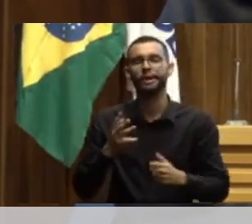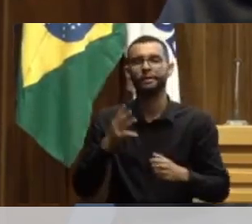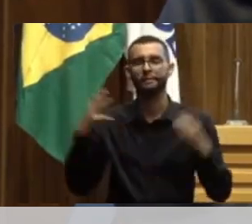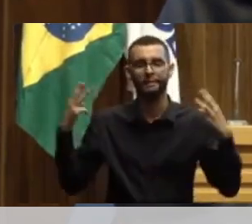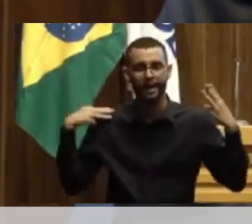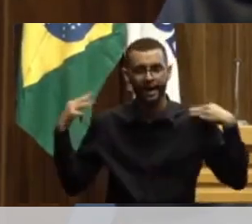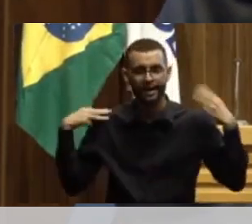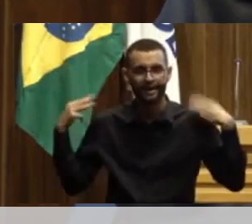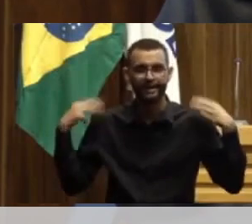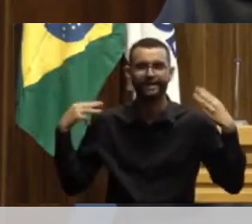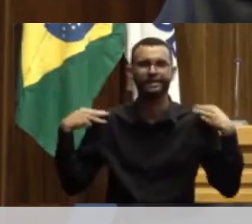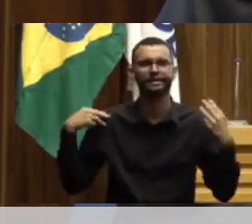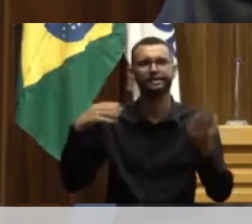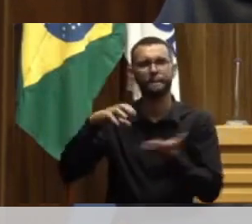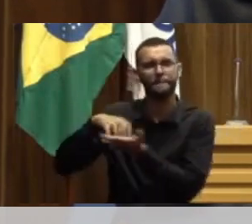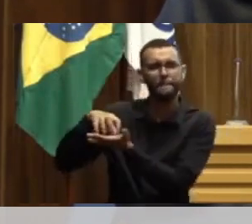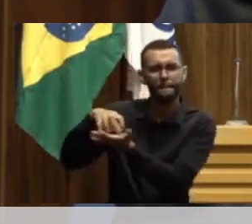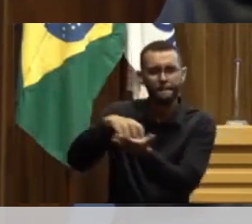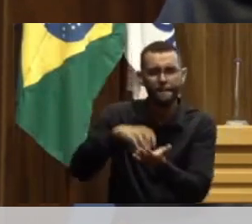vários,